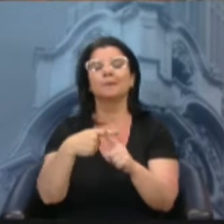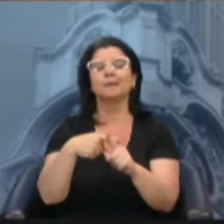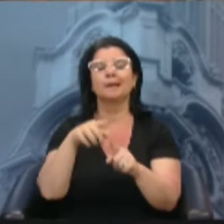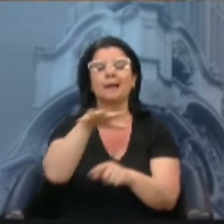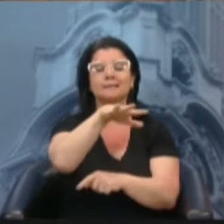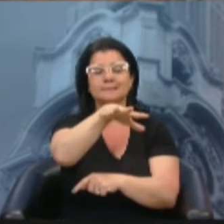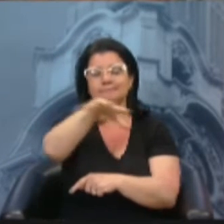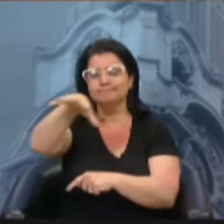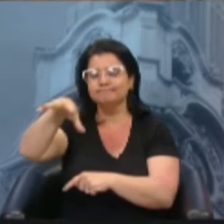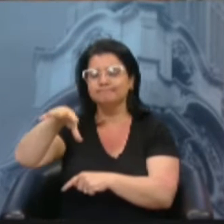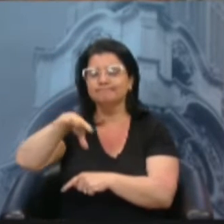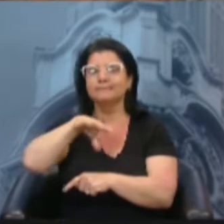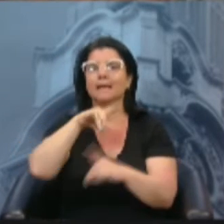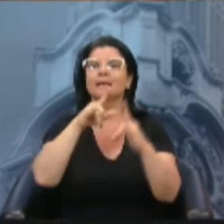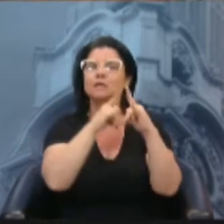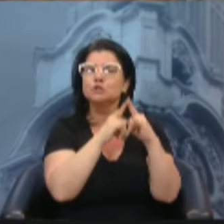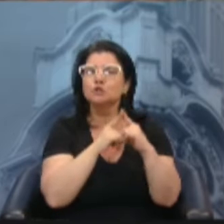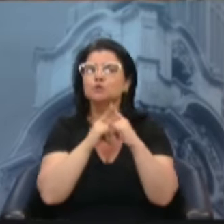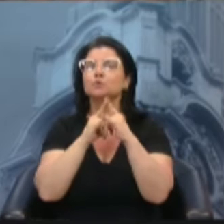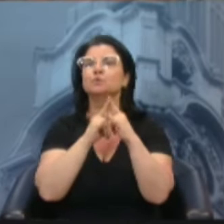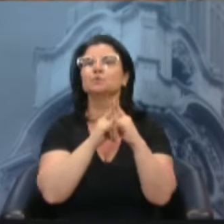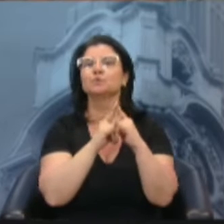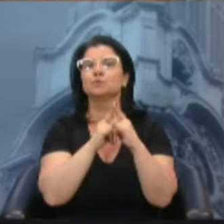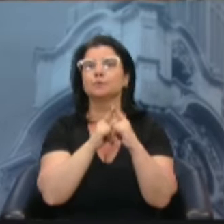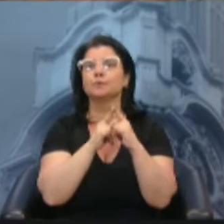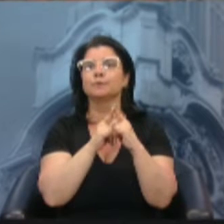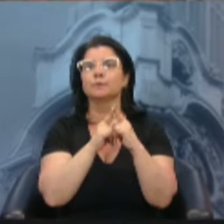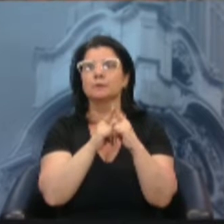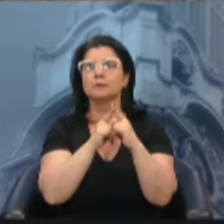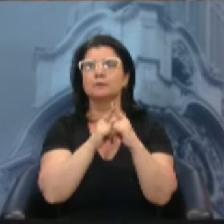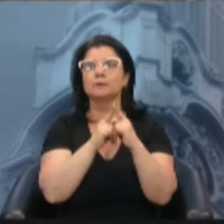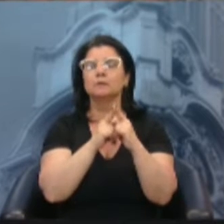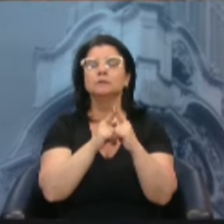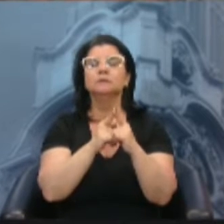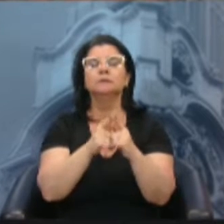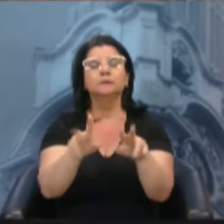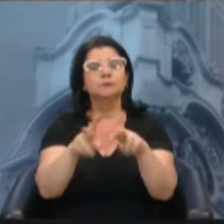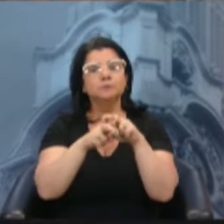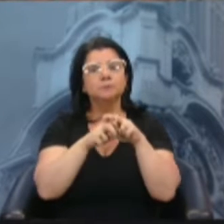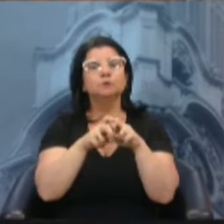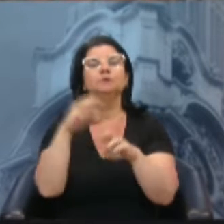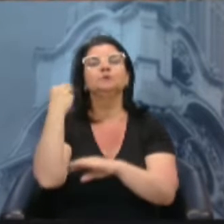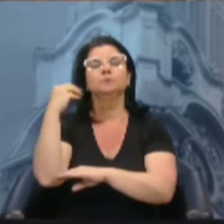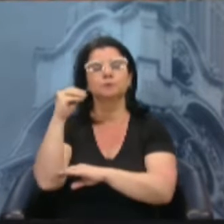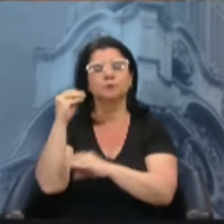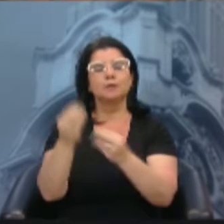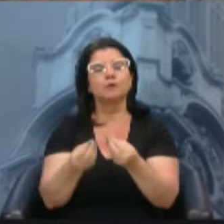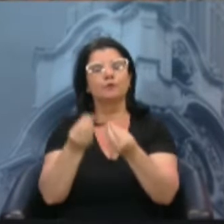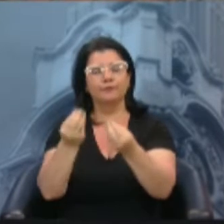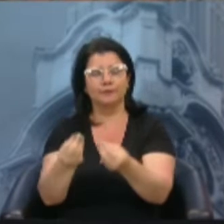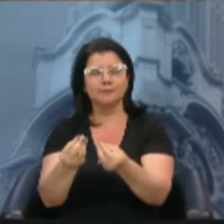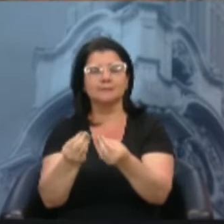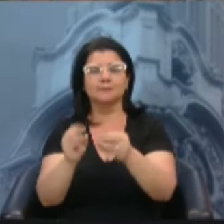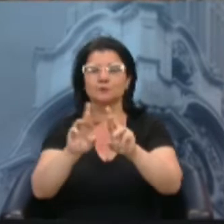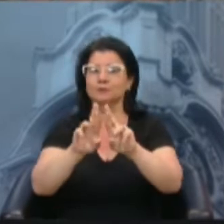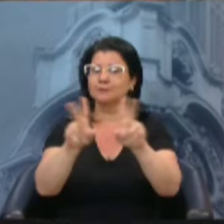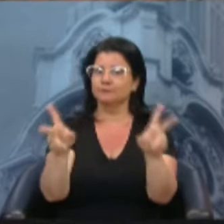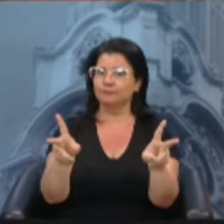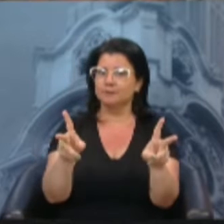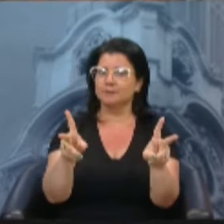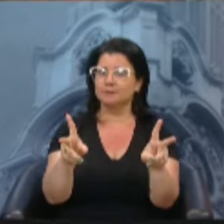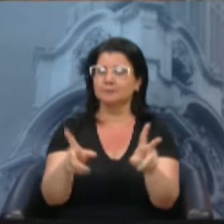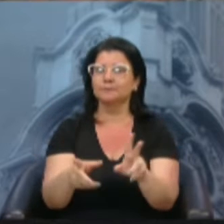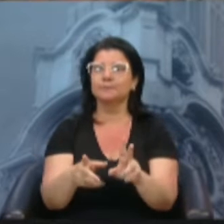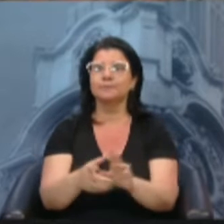áreas institucionais, enfim, não tinha um regime, então o município acabou concedendo esse regime diferenciado. E aí, né,